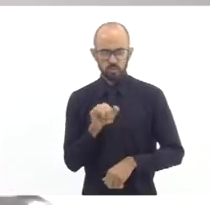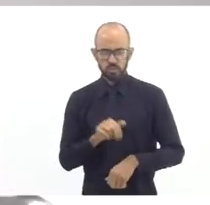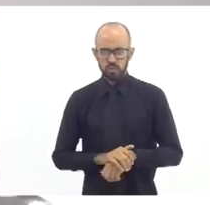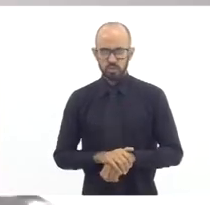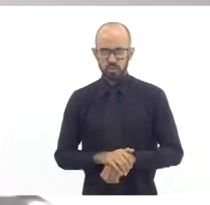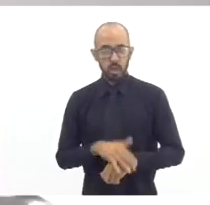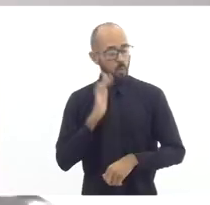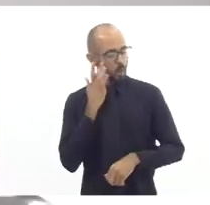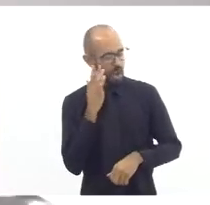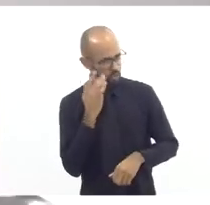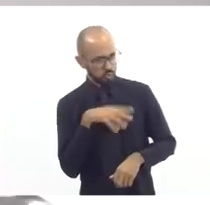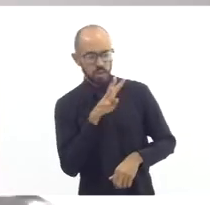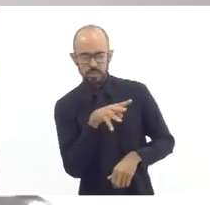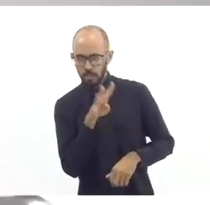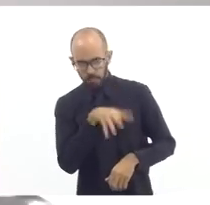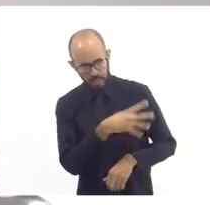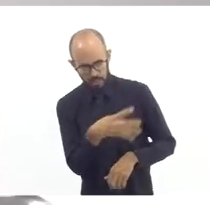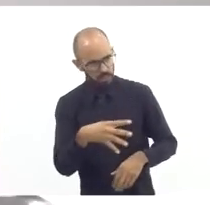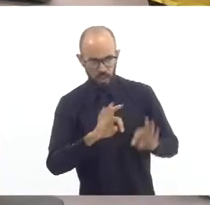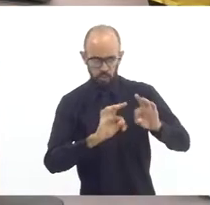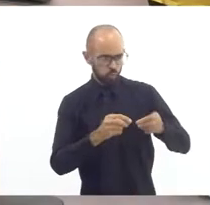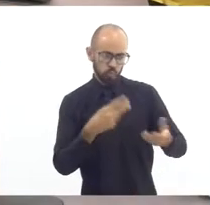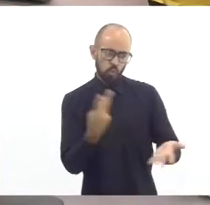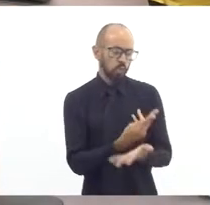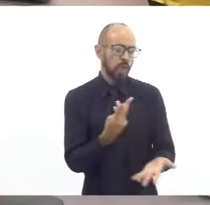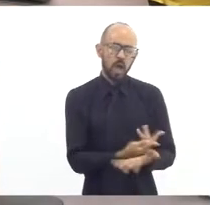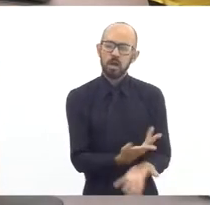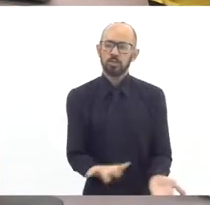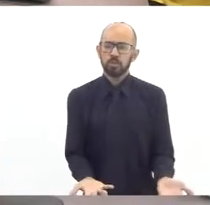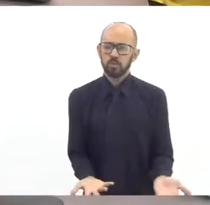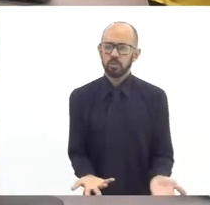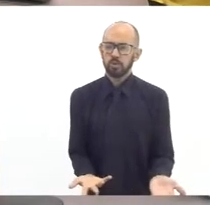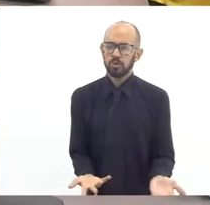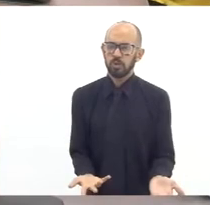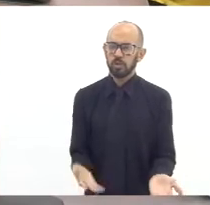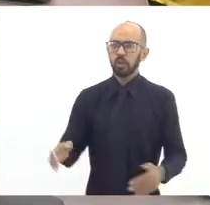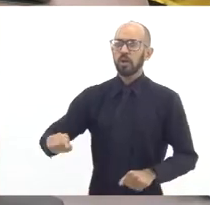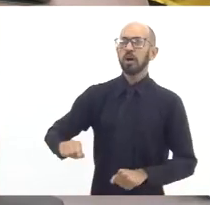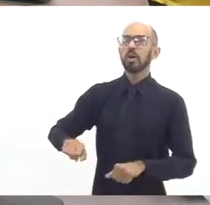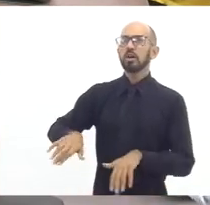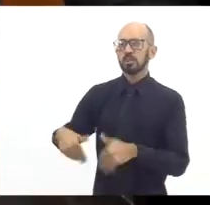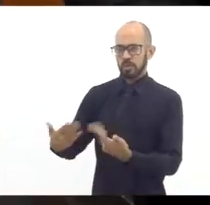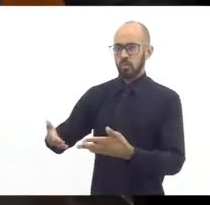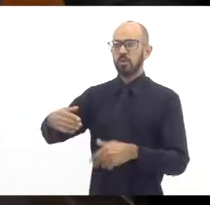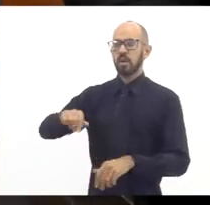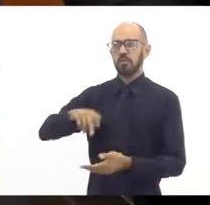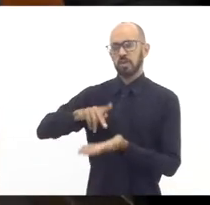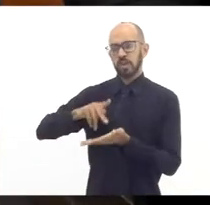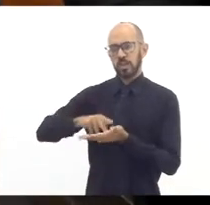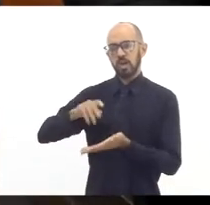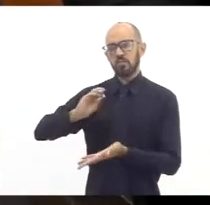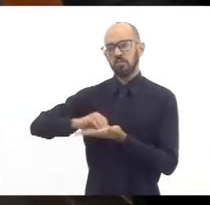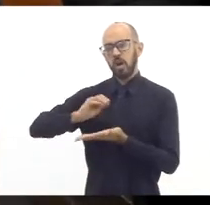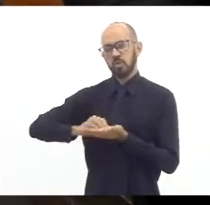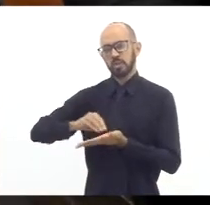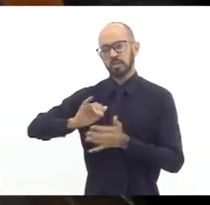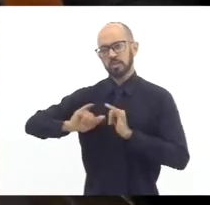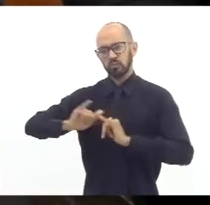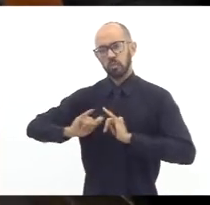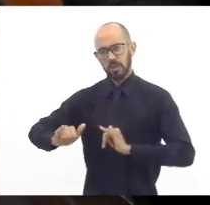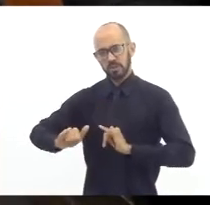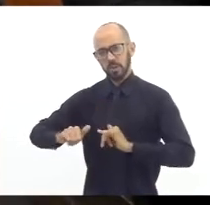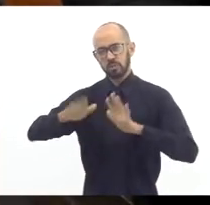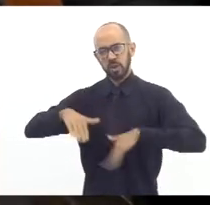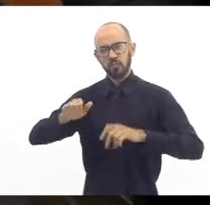totalmente equivocada. Com a data das decisões. Eu acho que, assim, eu reconheço que a ausência dessa informação pode